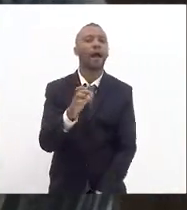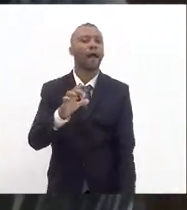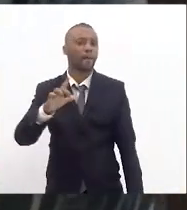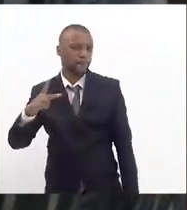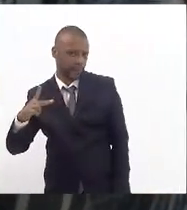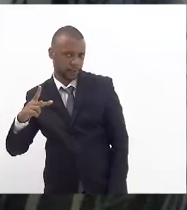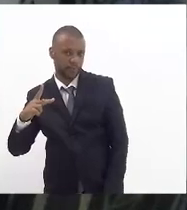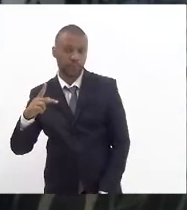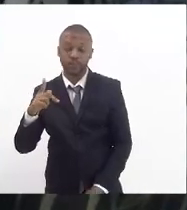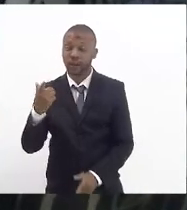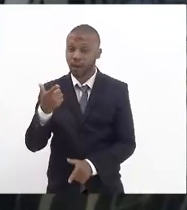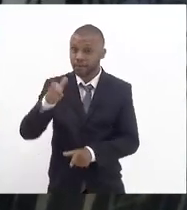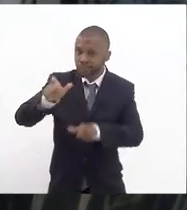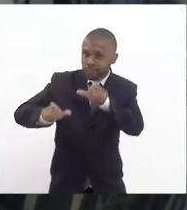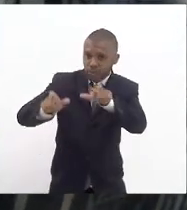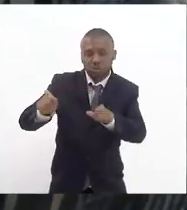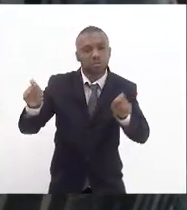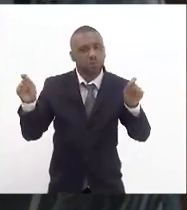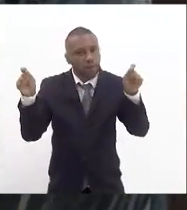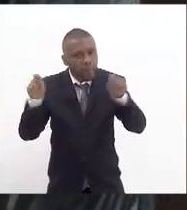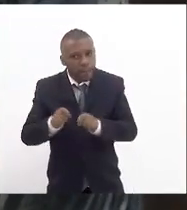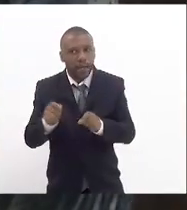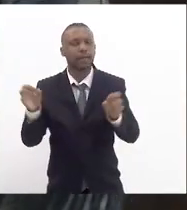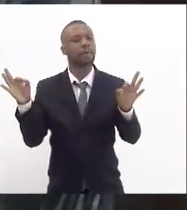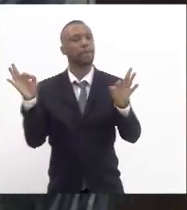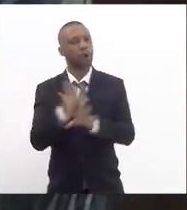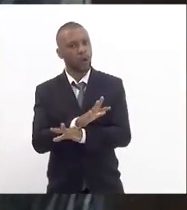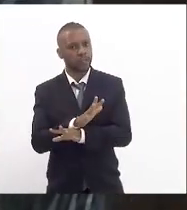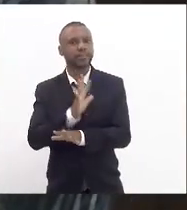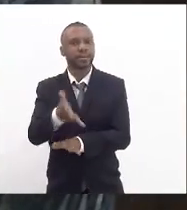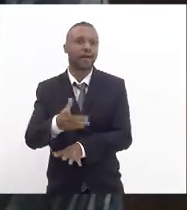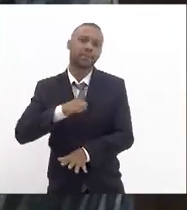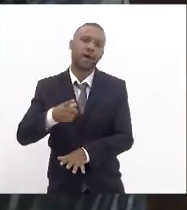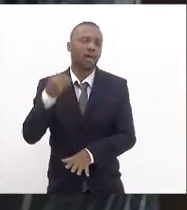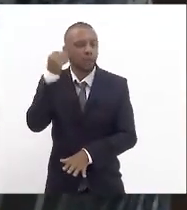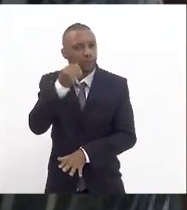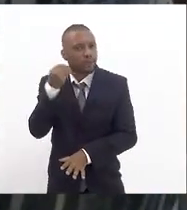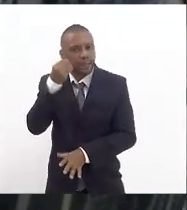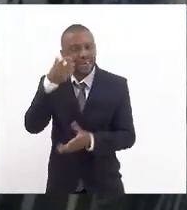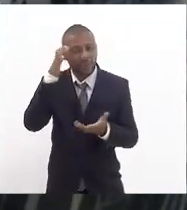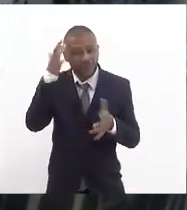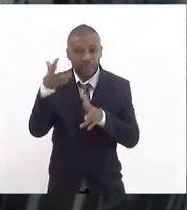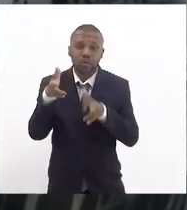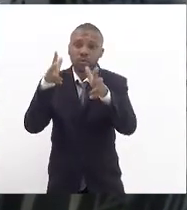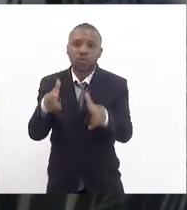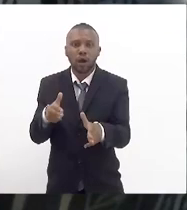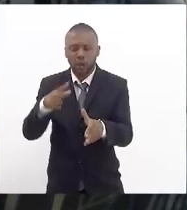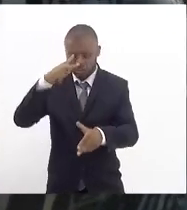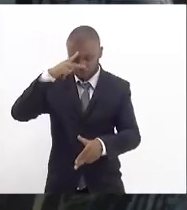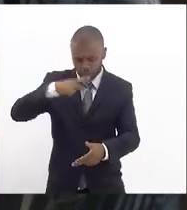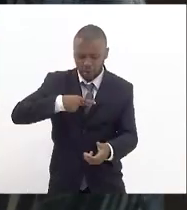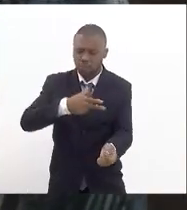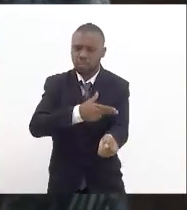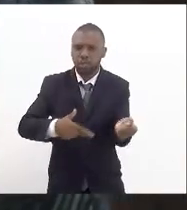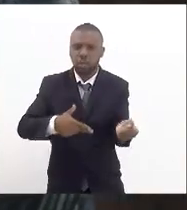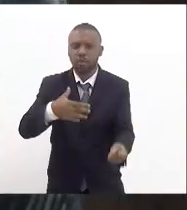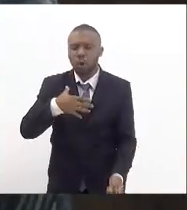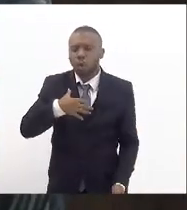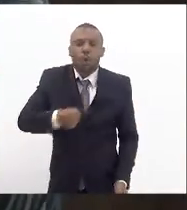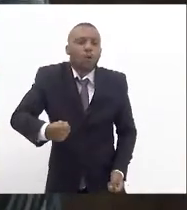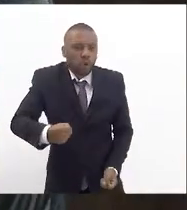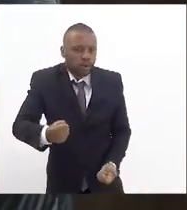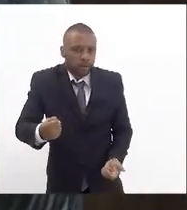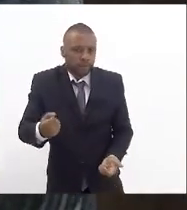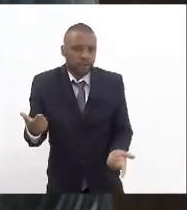pessoas totalmente capacitadas, preparadas, que já vivenciaram situações como essa de automutilação, de suicídio,